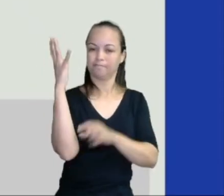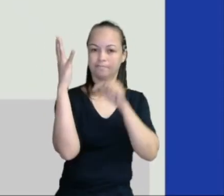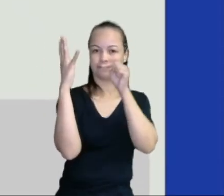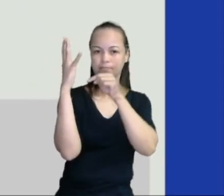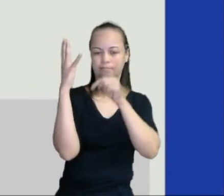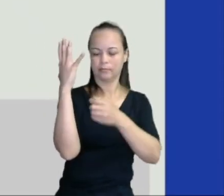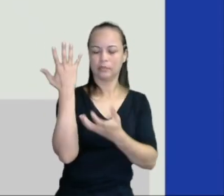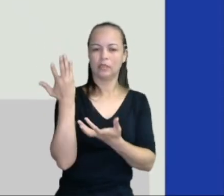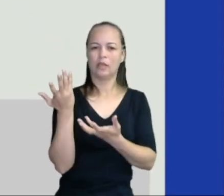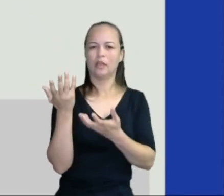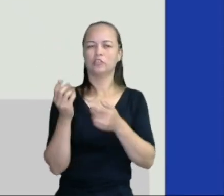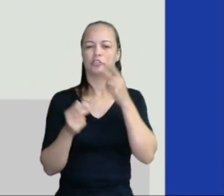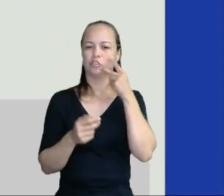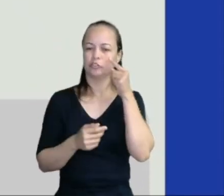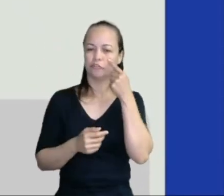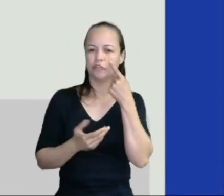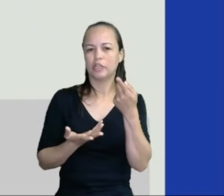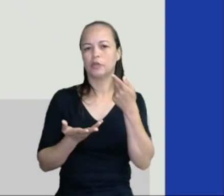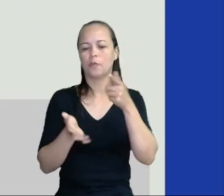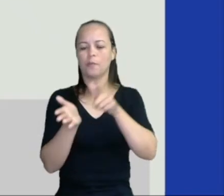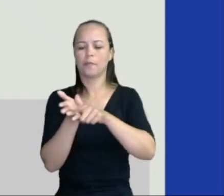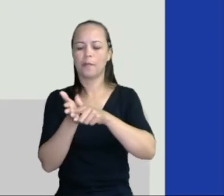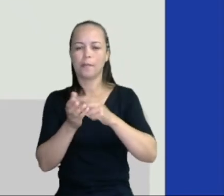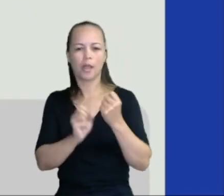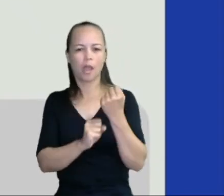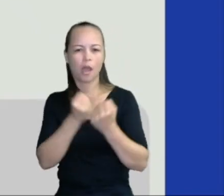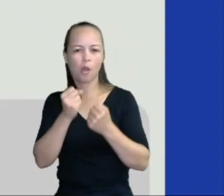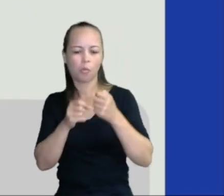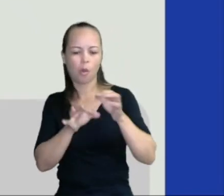fabricação de papel, a gente usa ali o